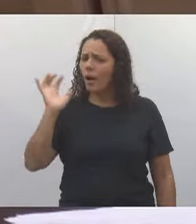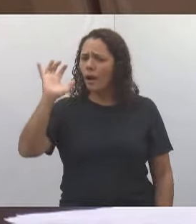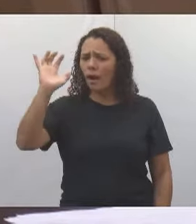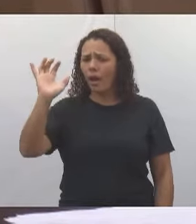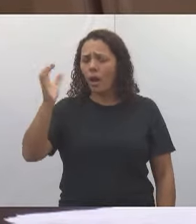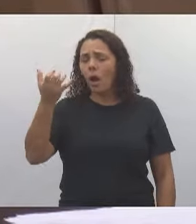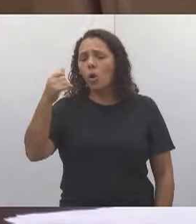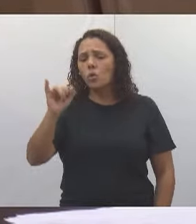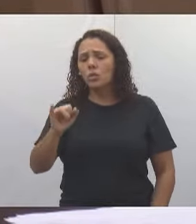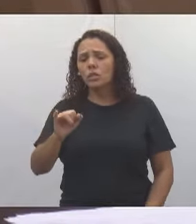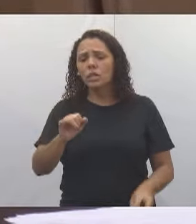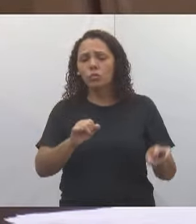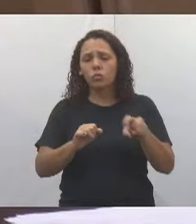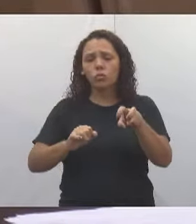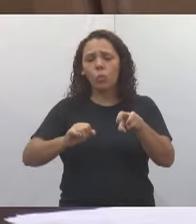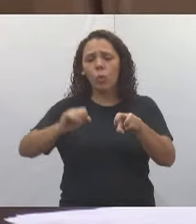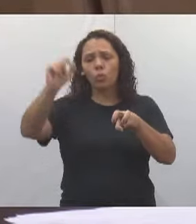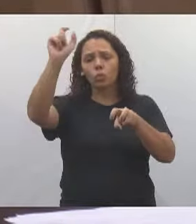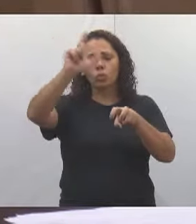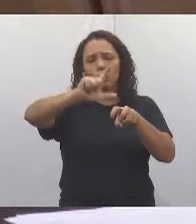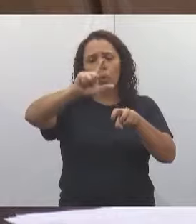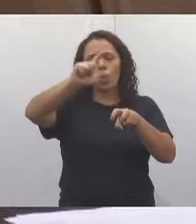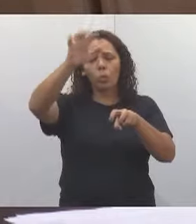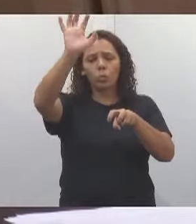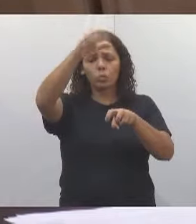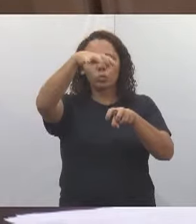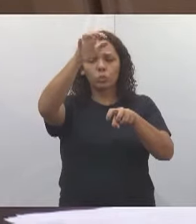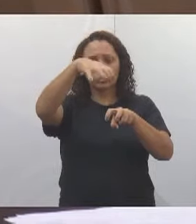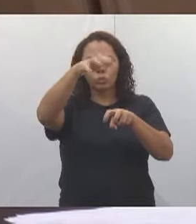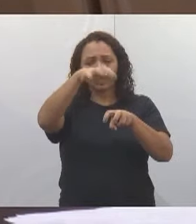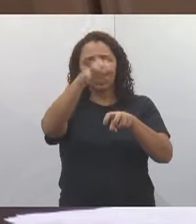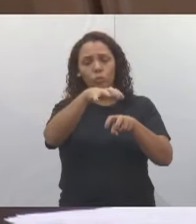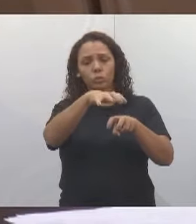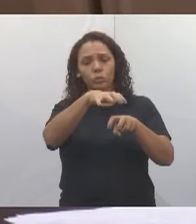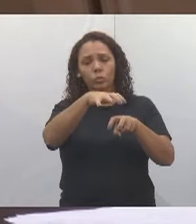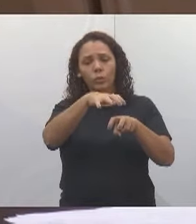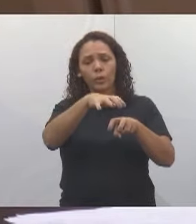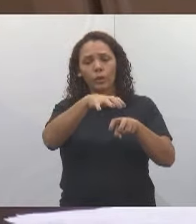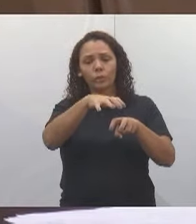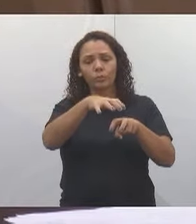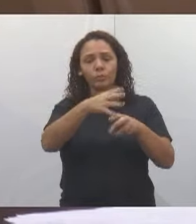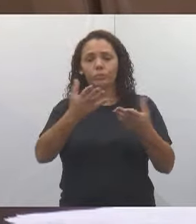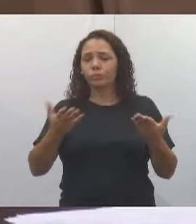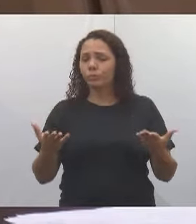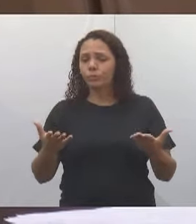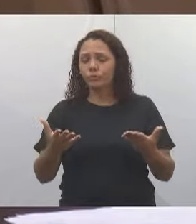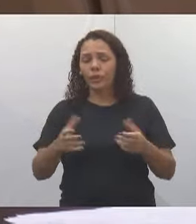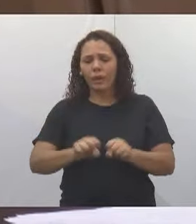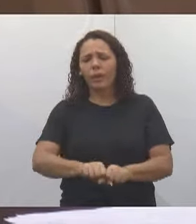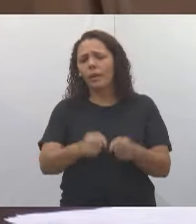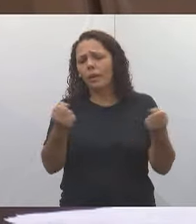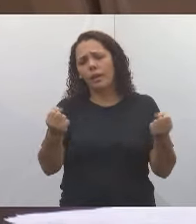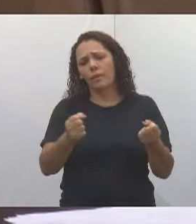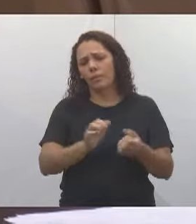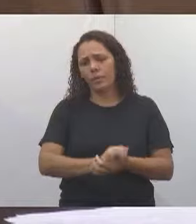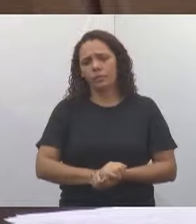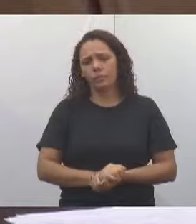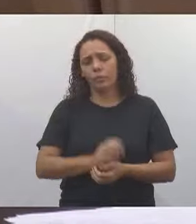no sol, na chuva, tem o desgaste. Aí o tempo de vida dele para o uso da população